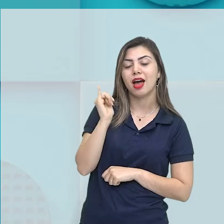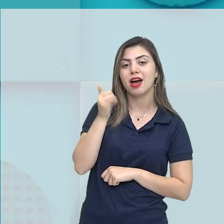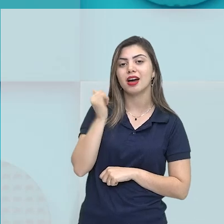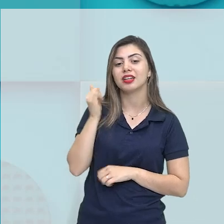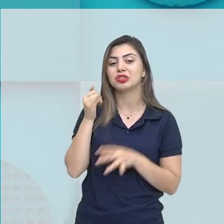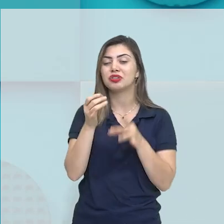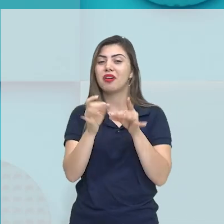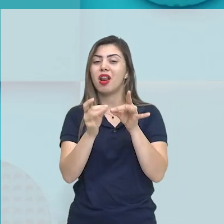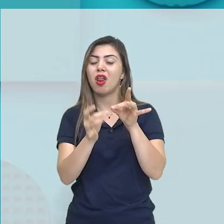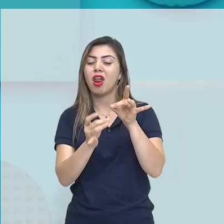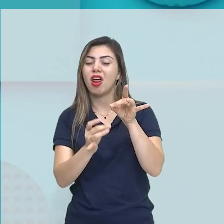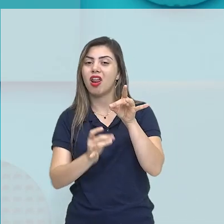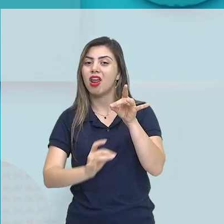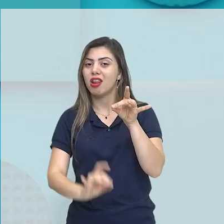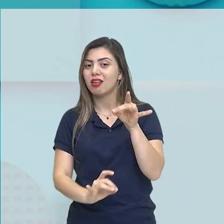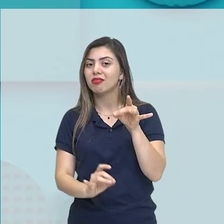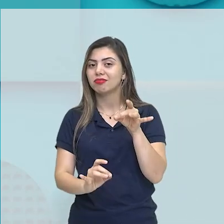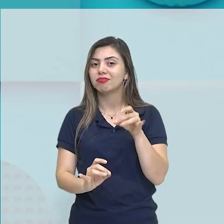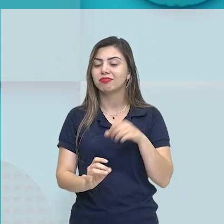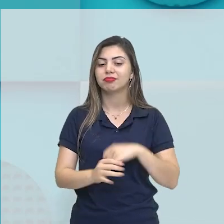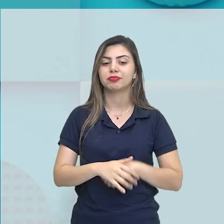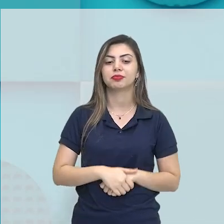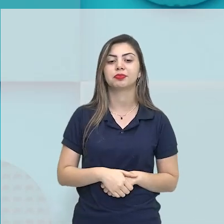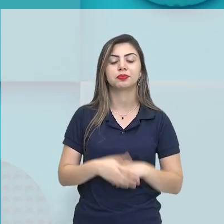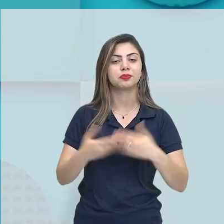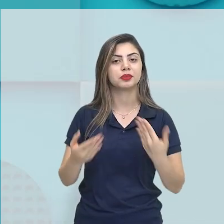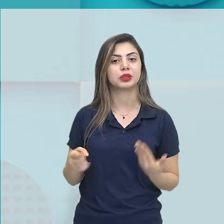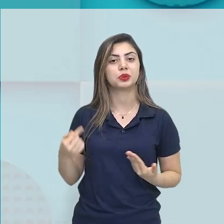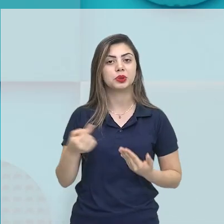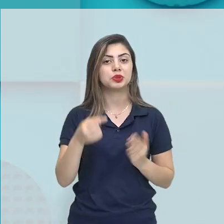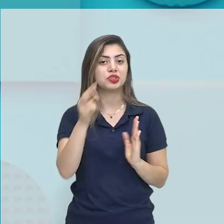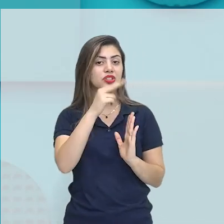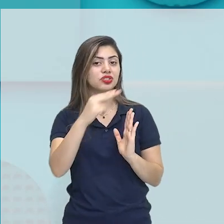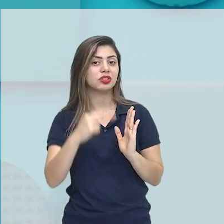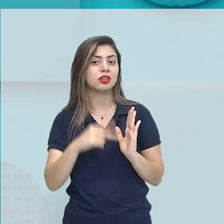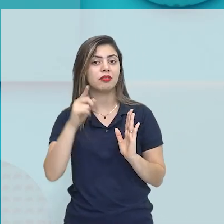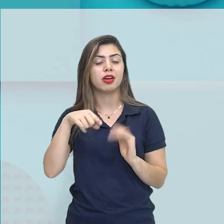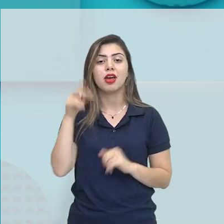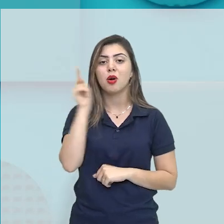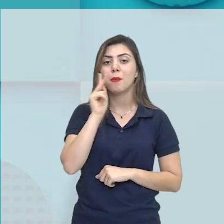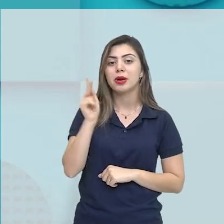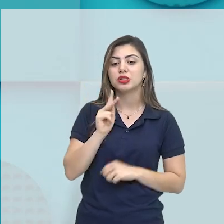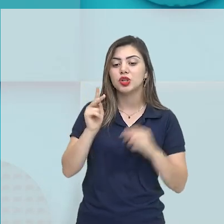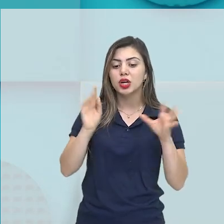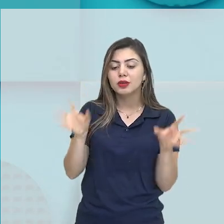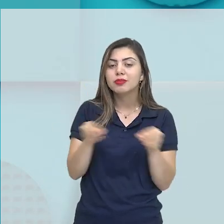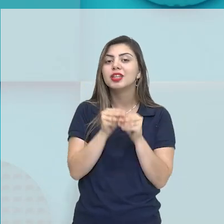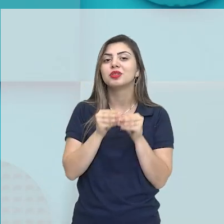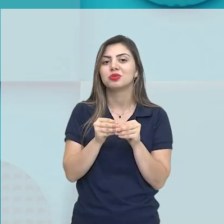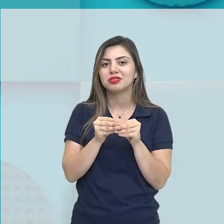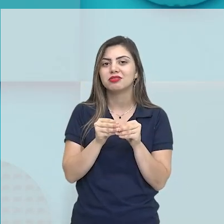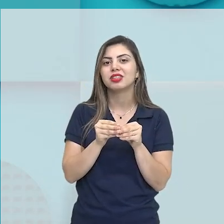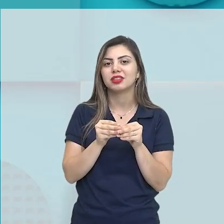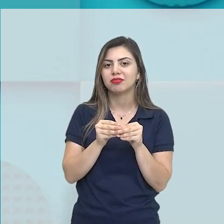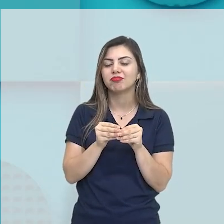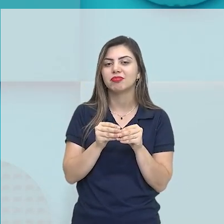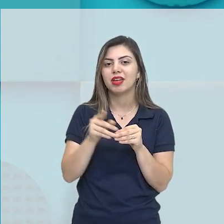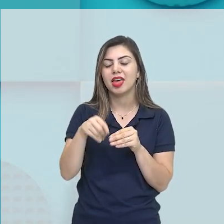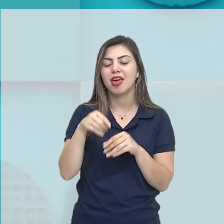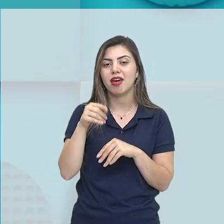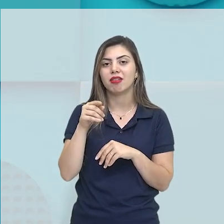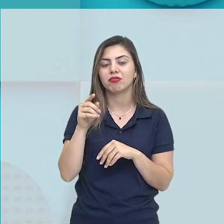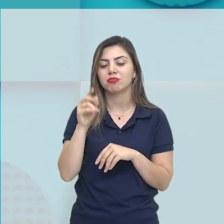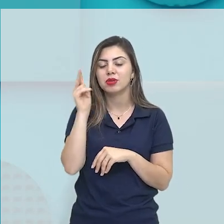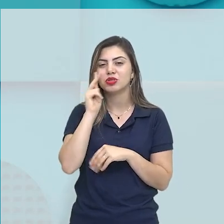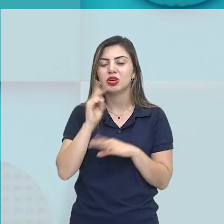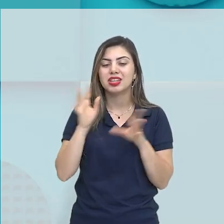extensa, ou seja, é uma longa história. O que nós lemos para vocês, ela é uma história simplificada, né, reduzida,